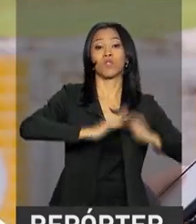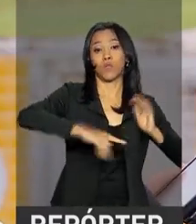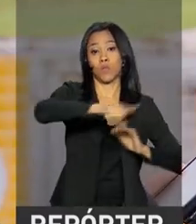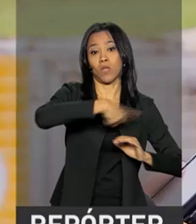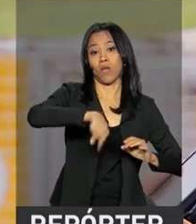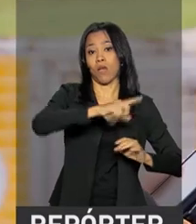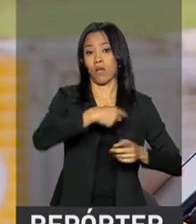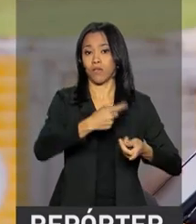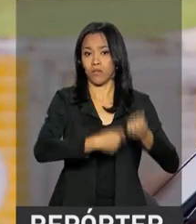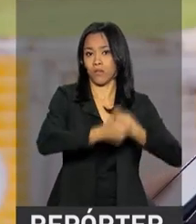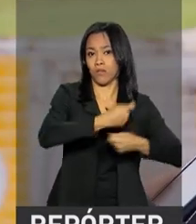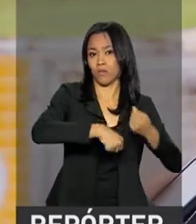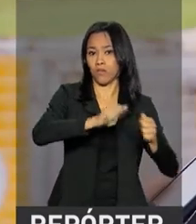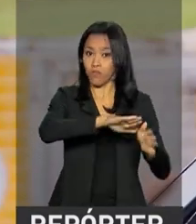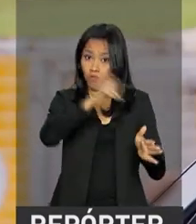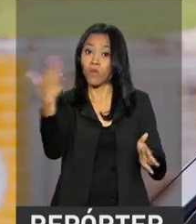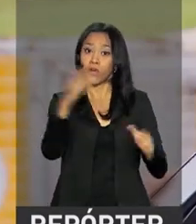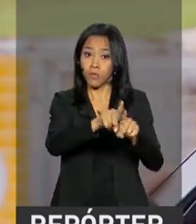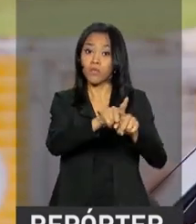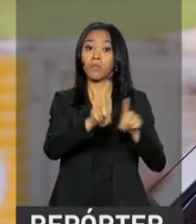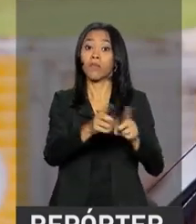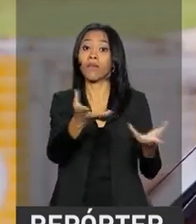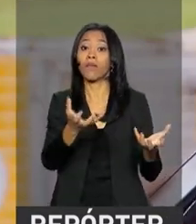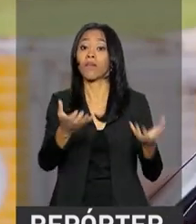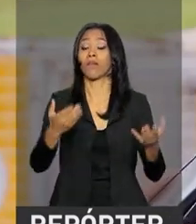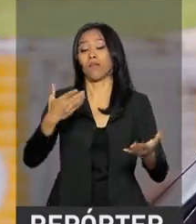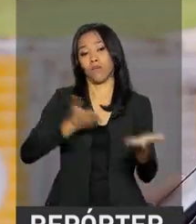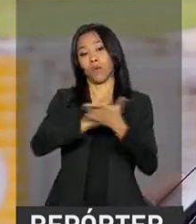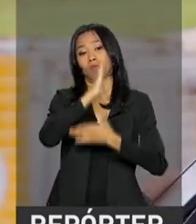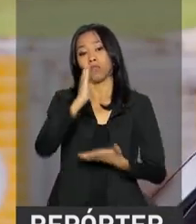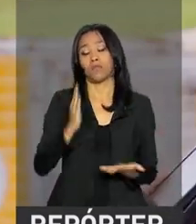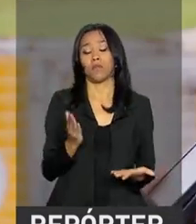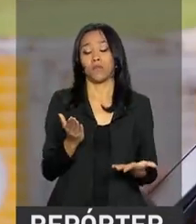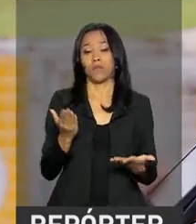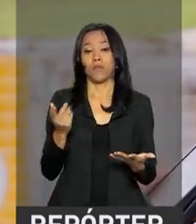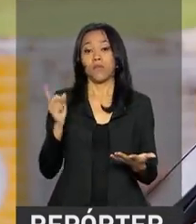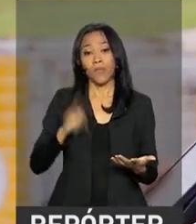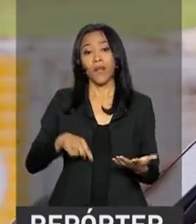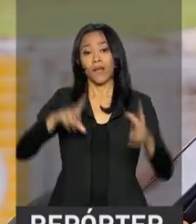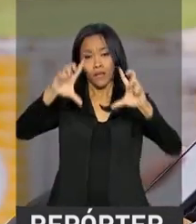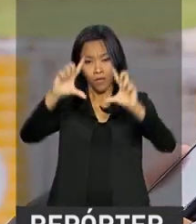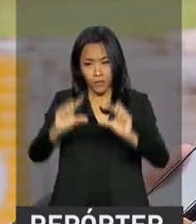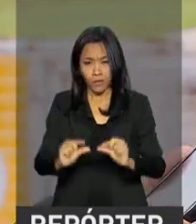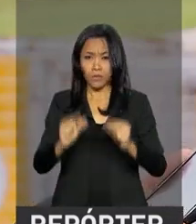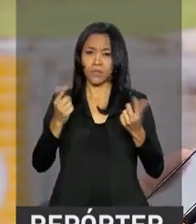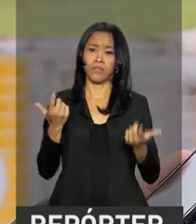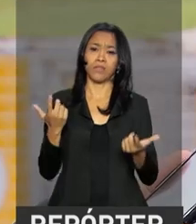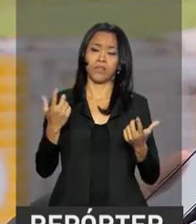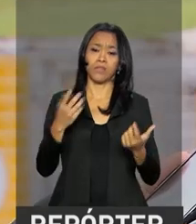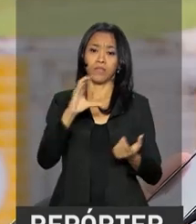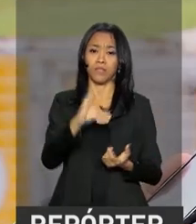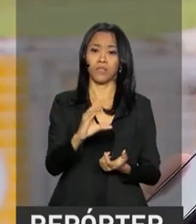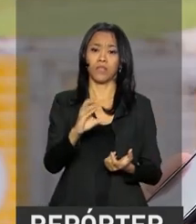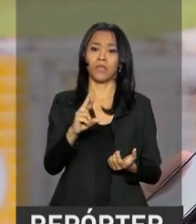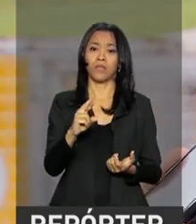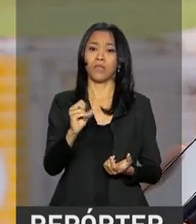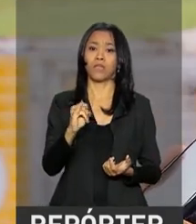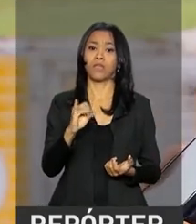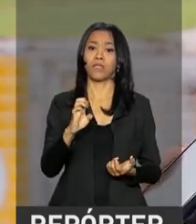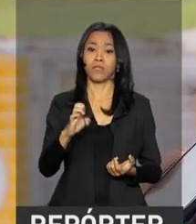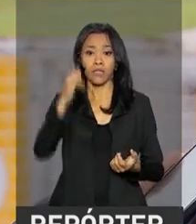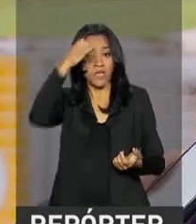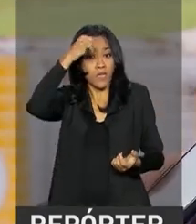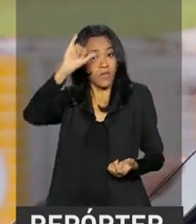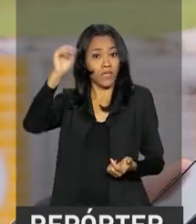analistas de fora, recomendam que o Brasil faça isso para abreviar a sua crise, abreviar os problemas que podem vir para o futuro.